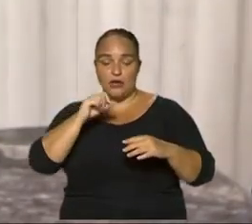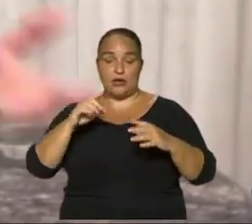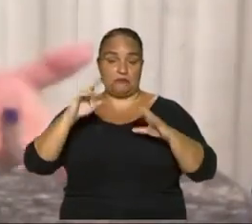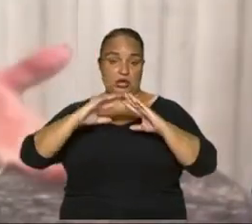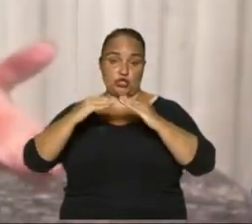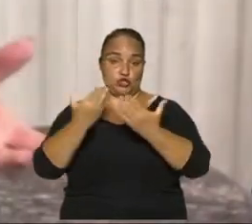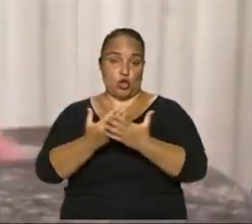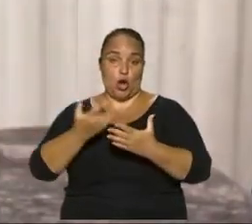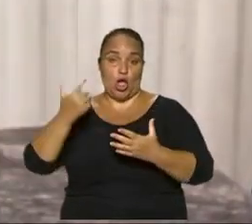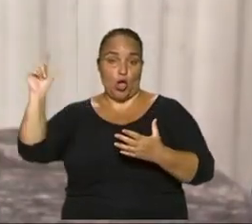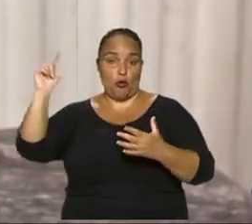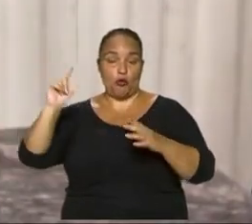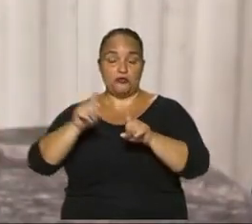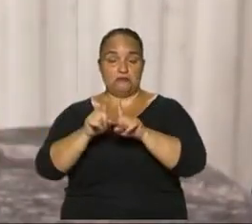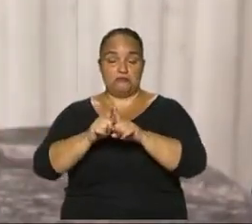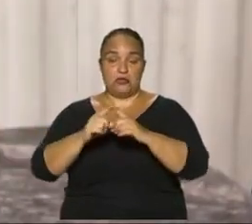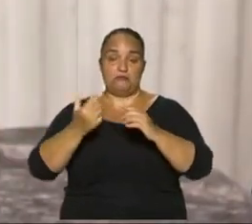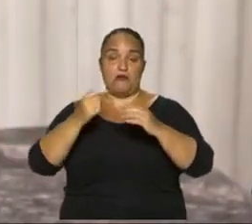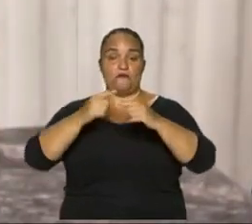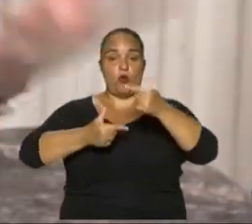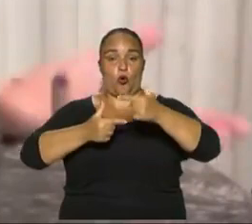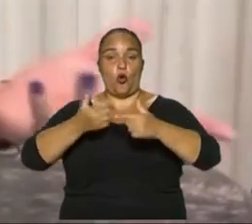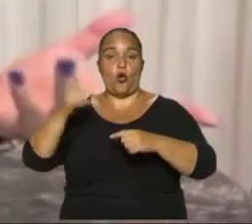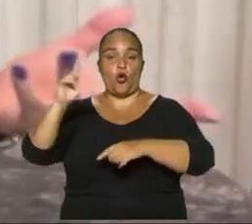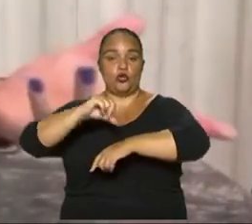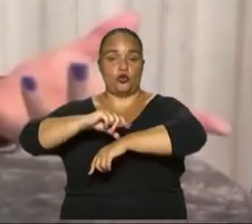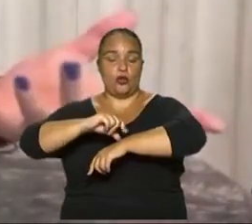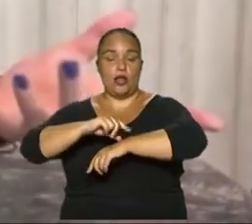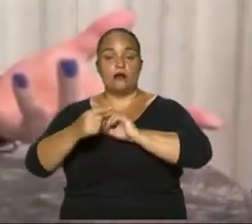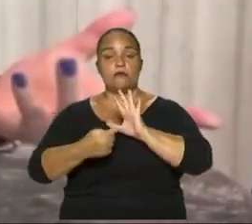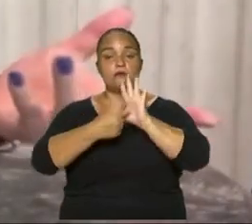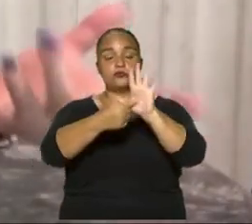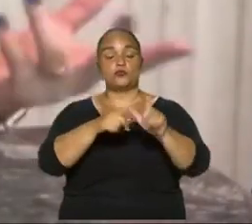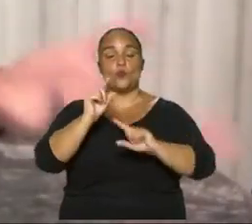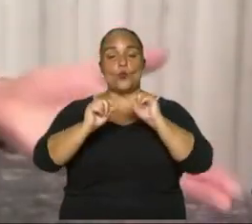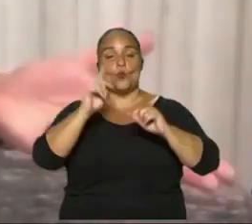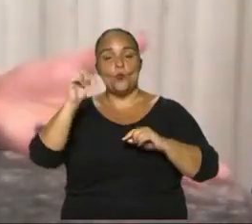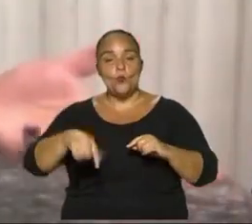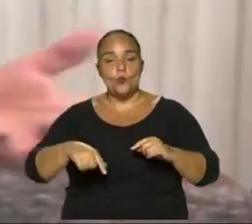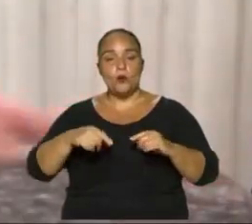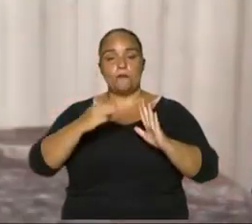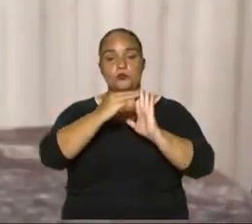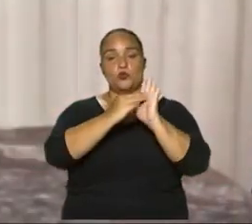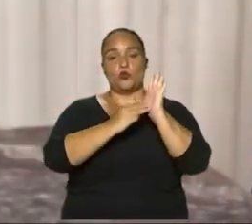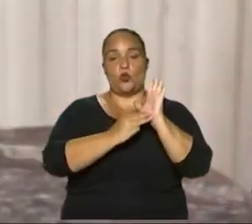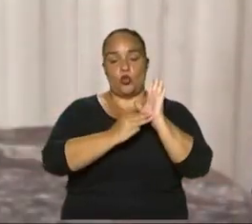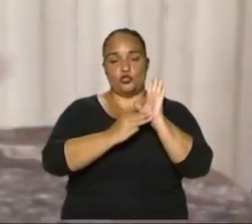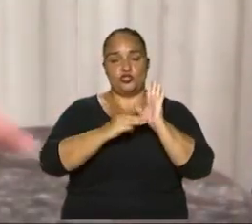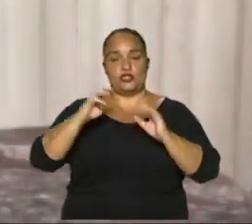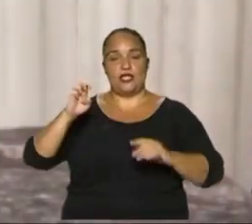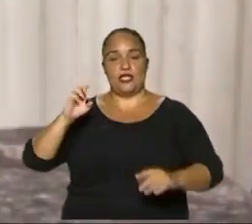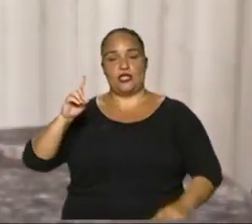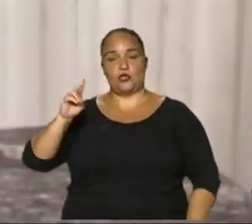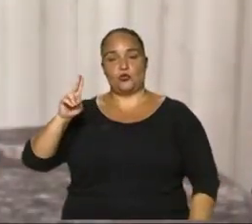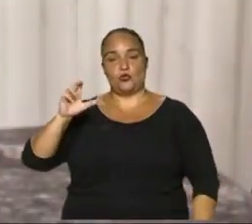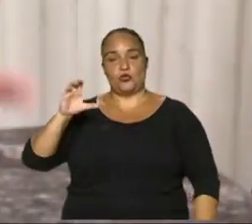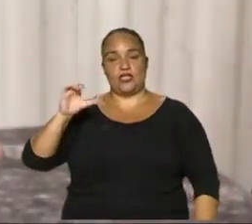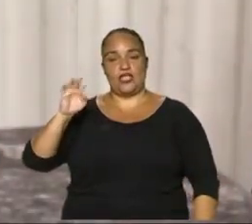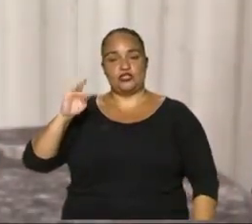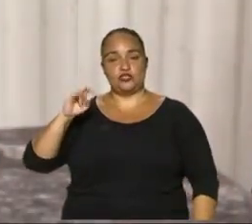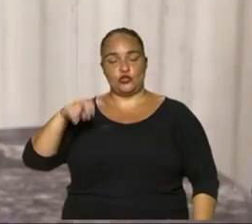repente num contraturno escolar, para mostrar o que é a metodologia da Lego Education, o que é trabalhar com microbit,